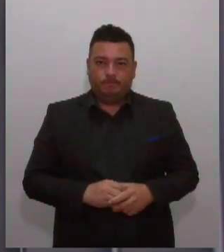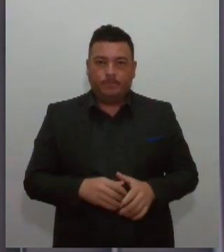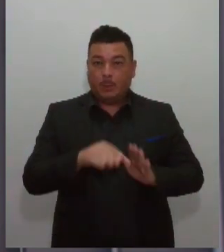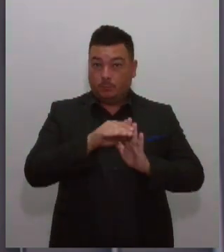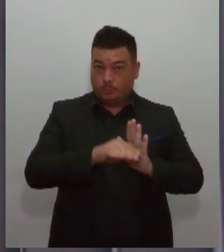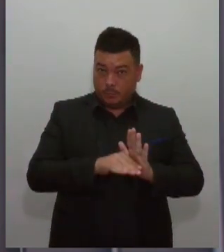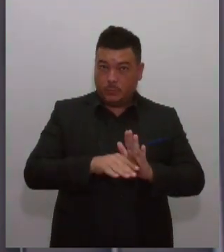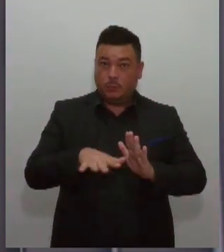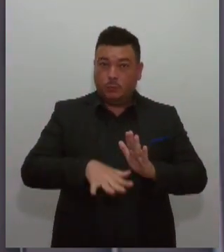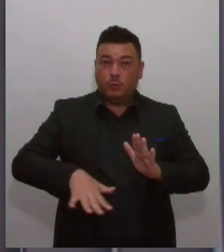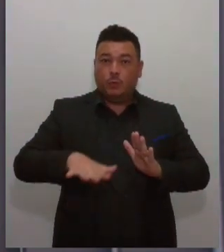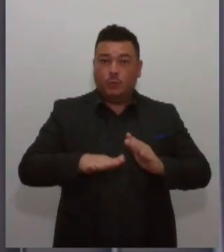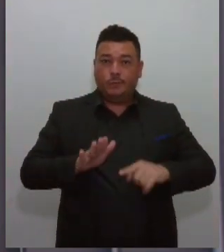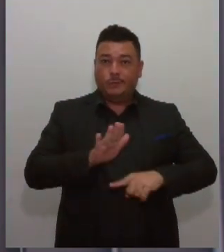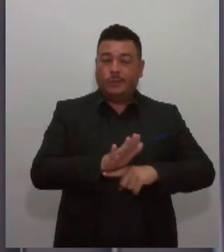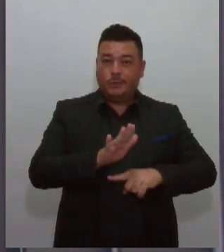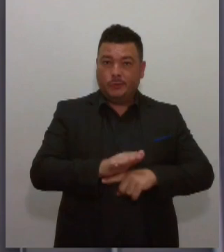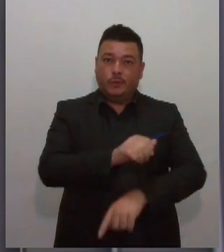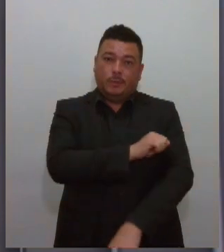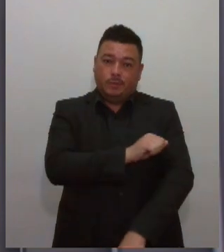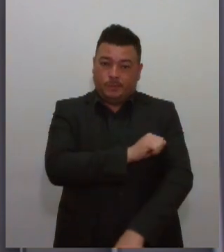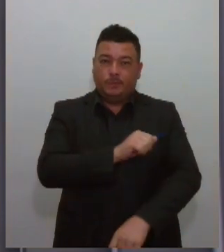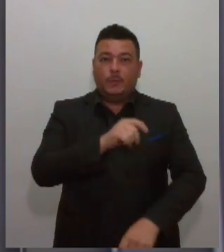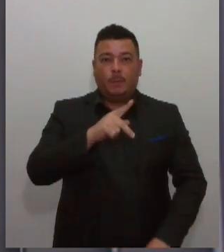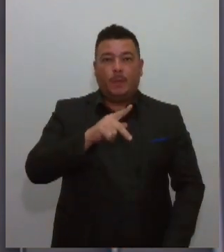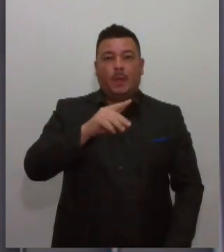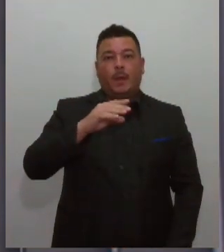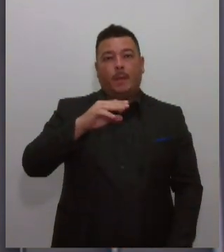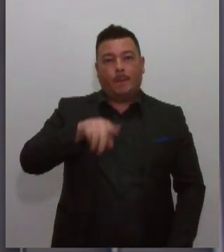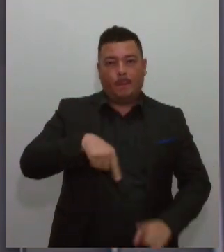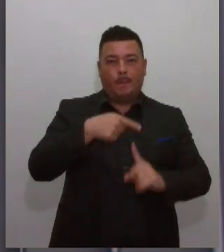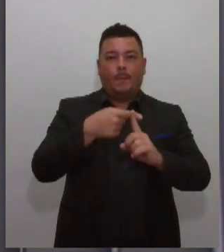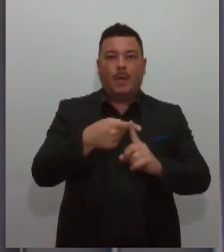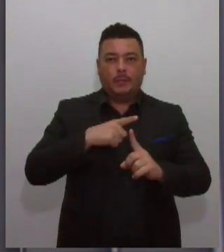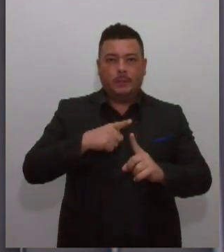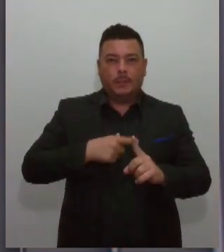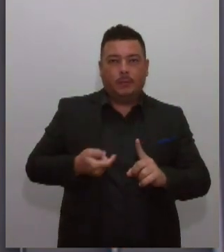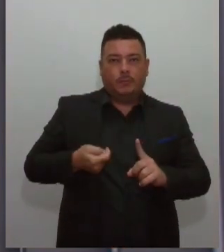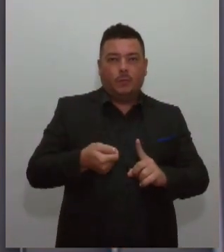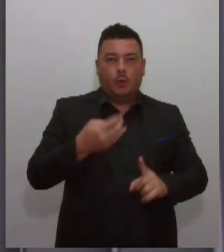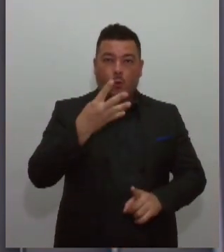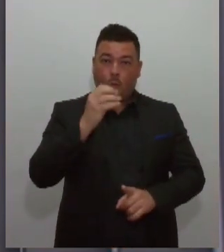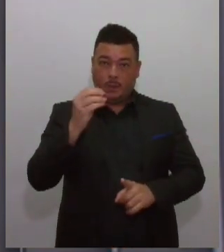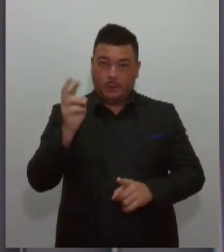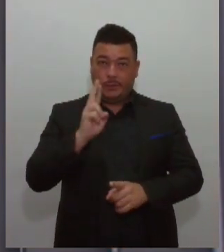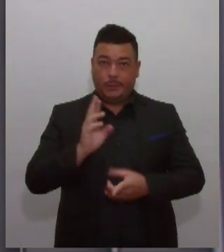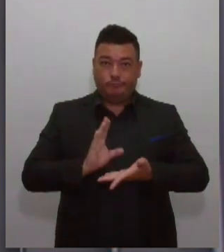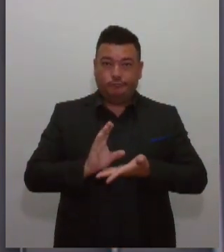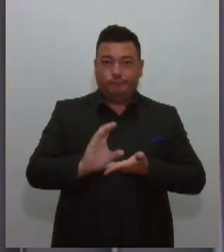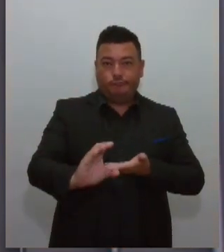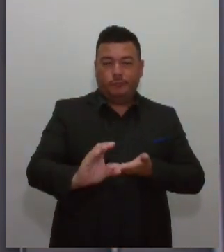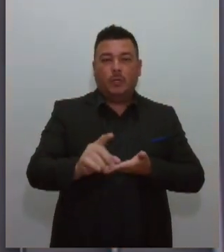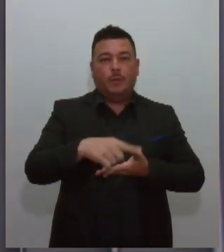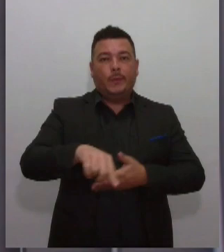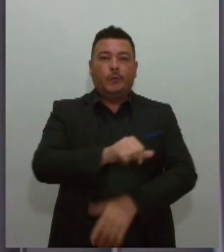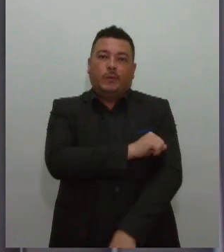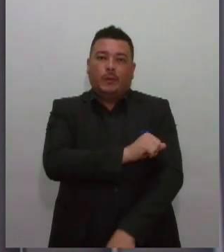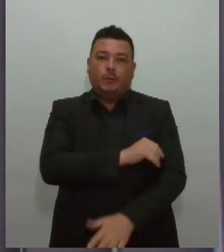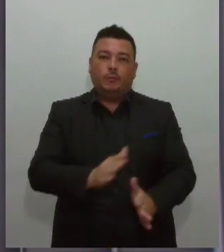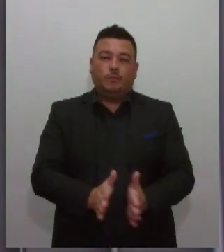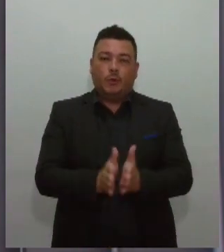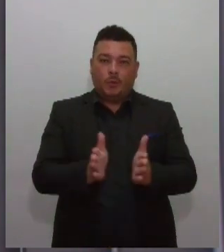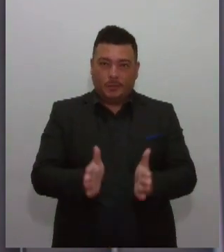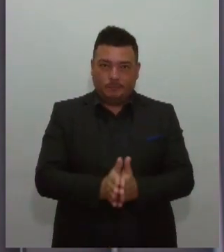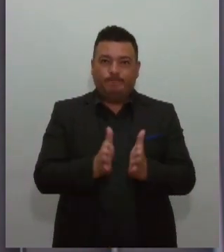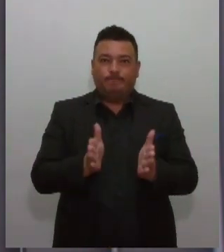Assistência Estudantil, PENAIS, oferece benefícios de até R$ 400 aos estudantes de baixa renda para despesas